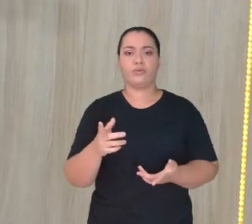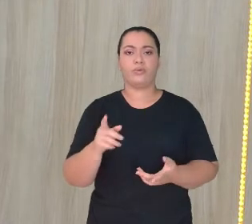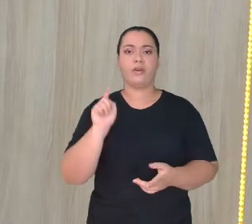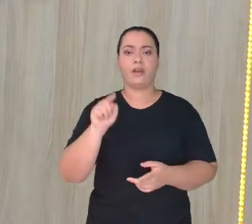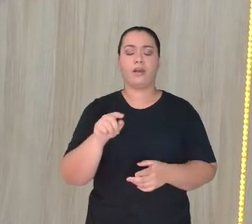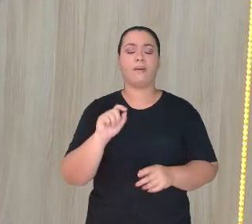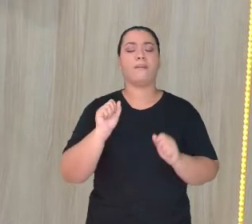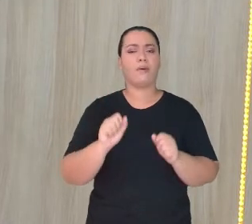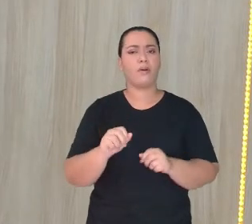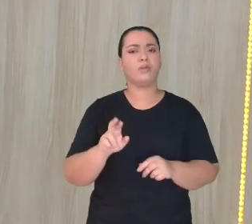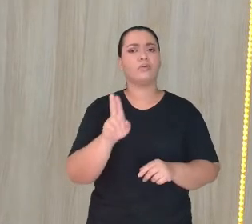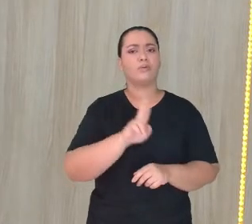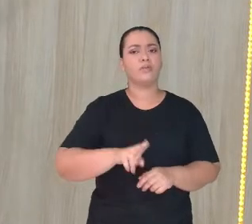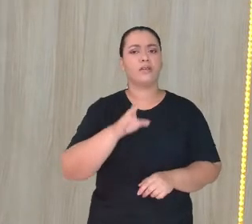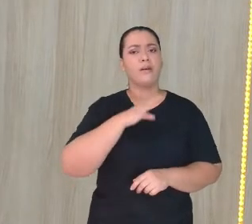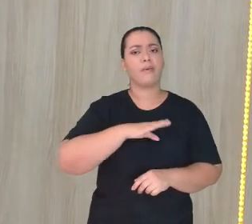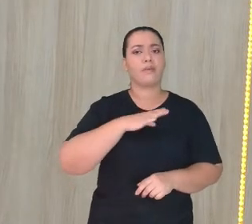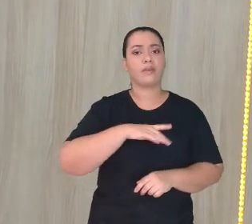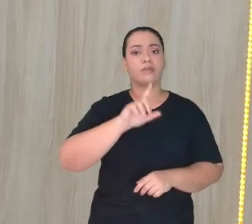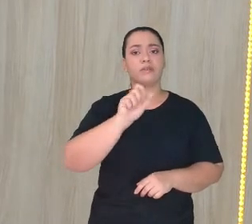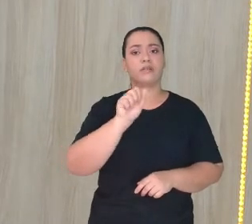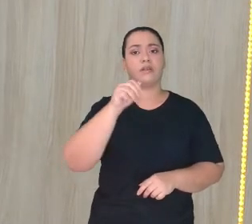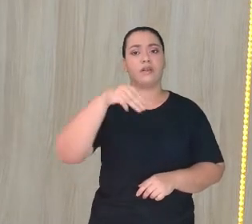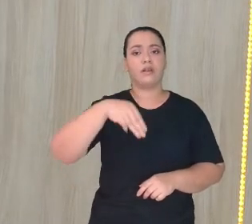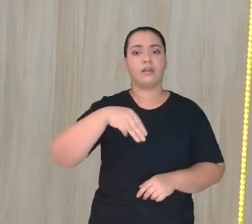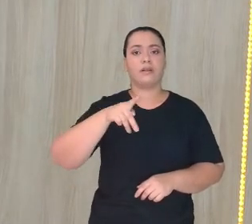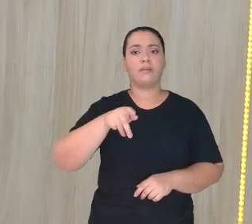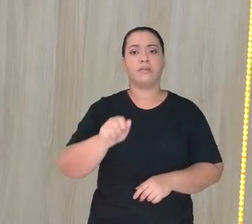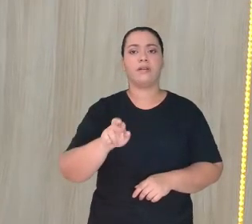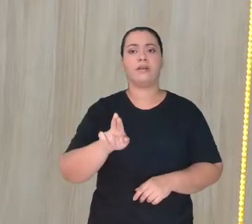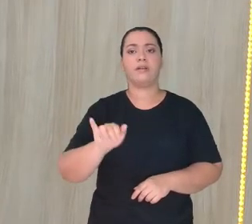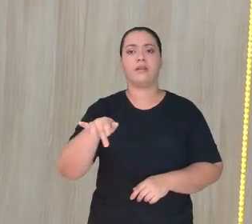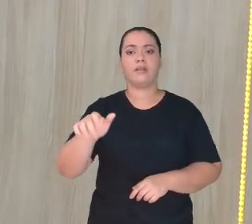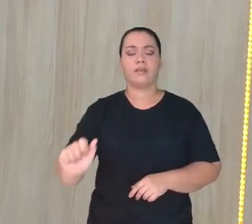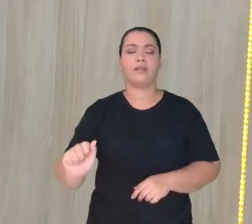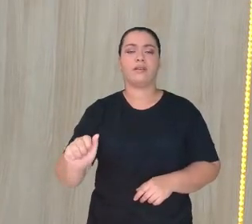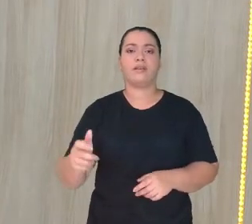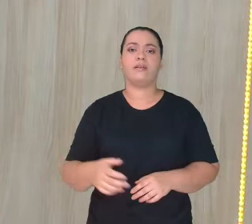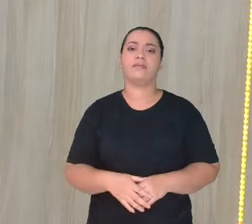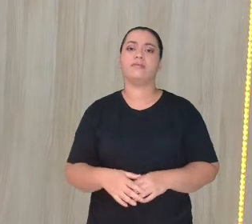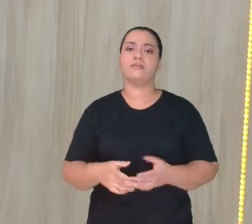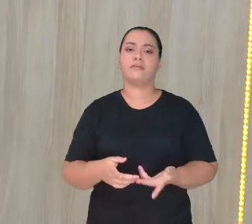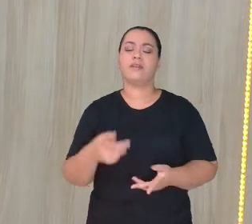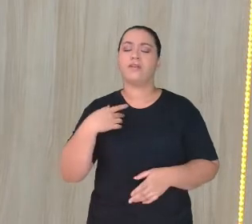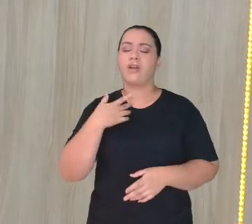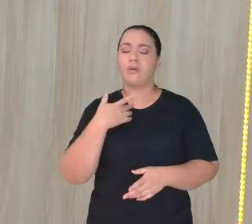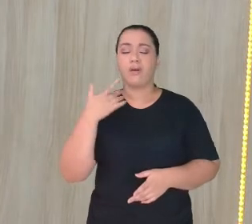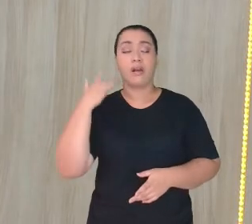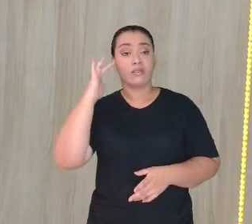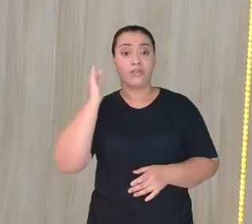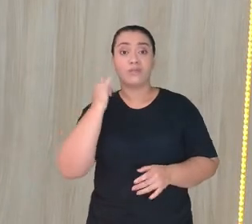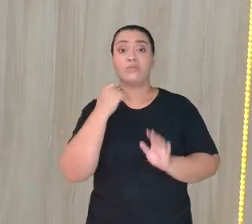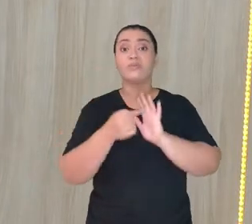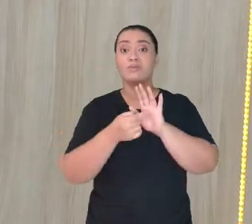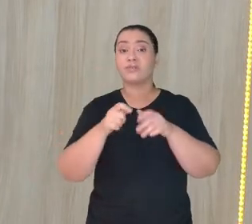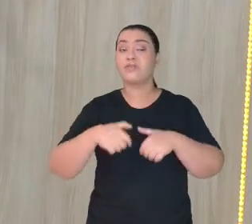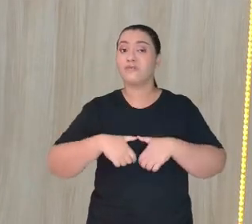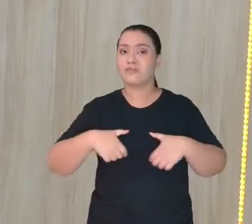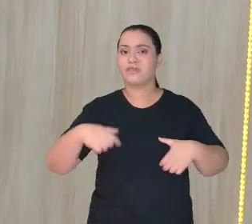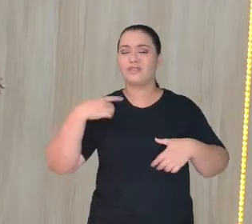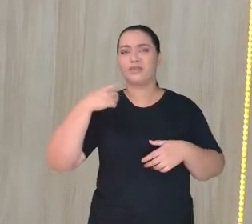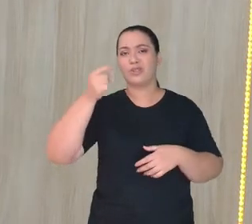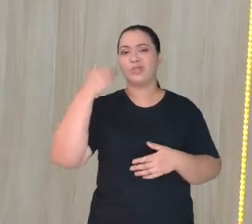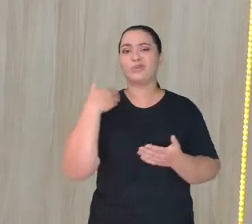abajur. Eu trouxe a do sutiã porque eu achei muito interessante quando eu descobri isso há uns anos, quando eu estava estudando francês.